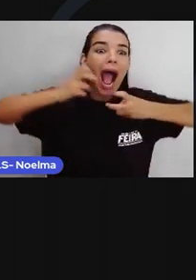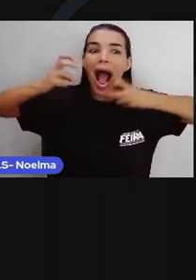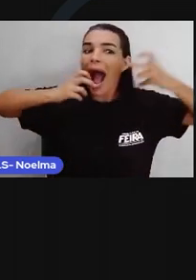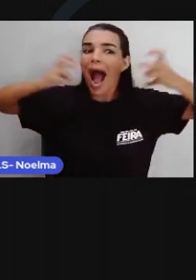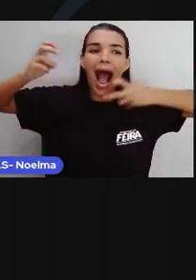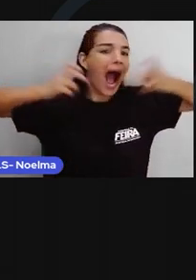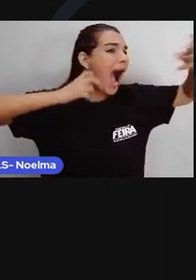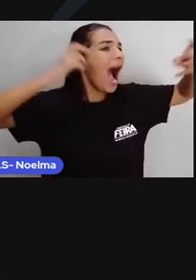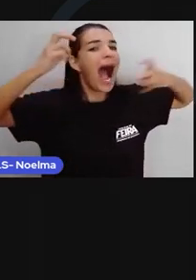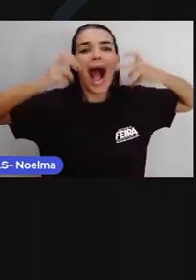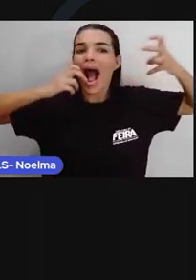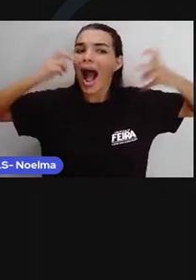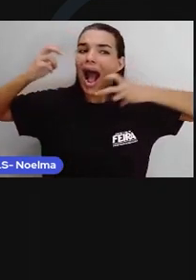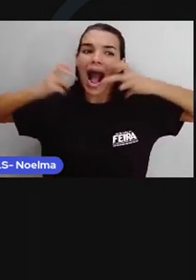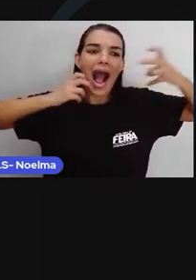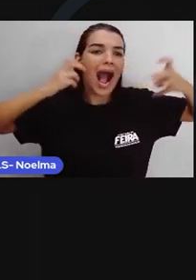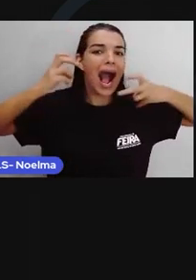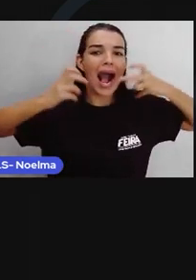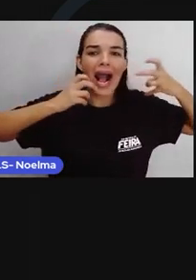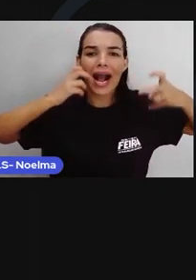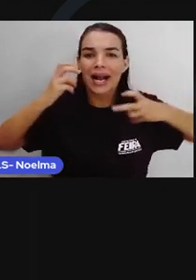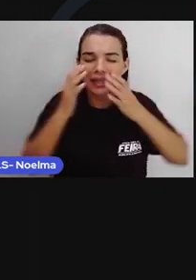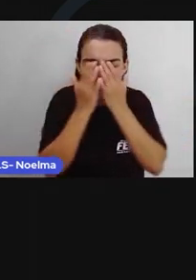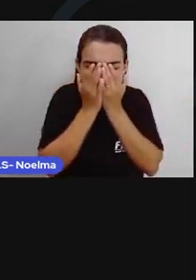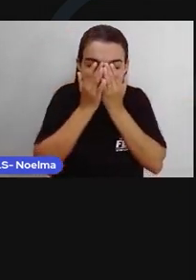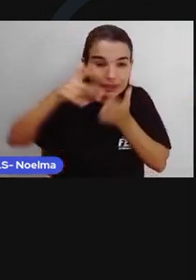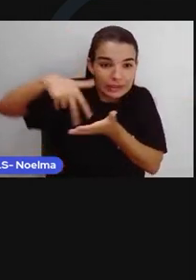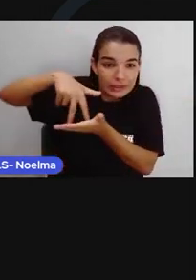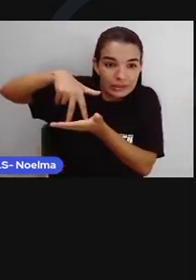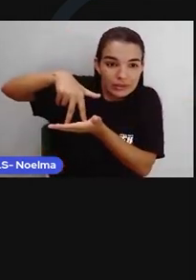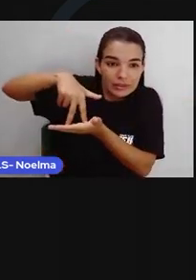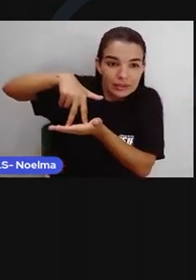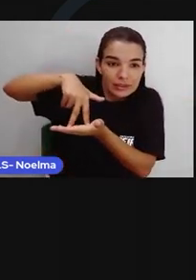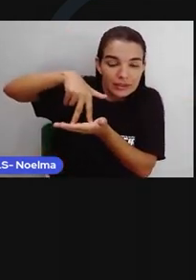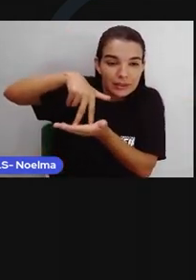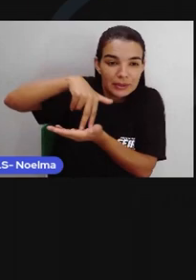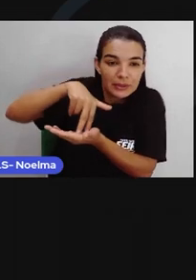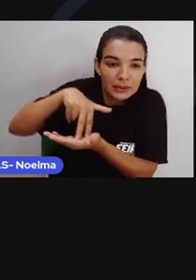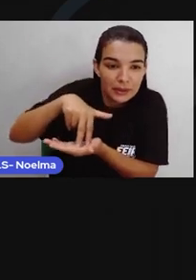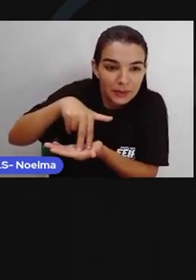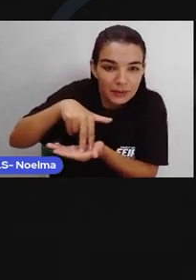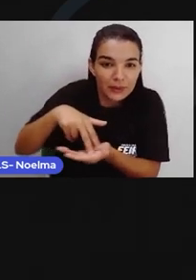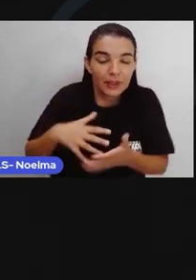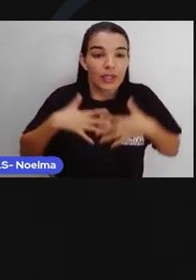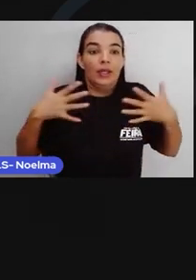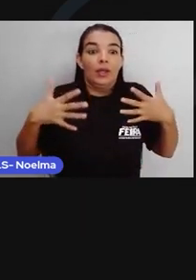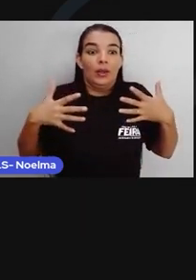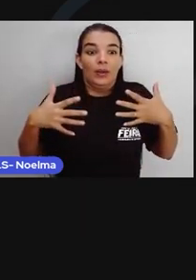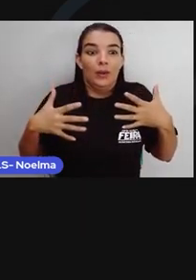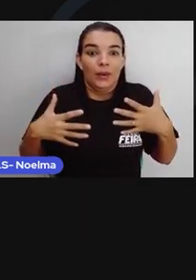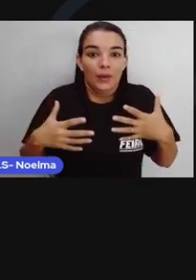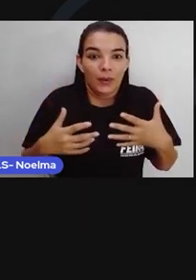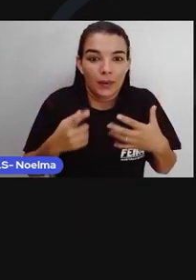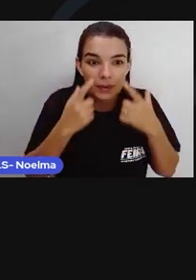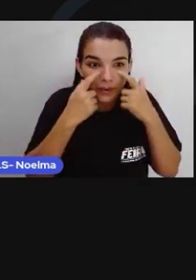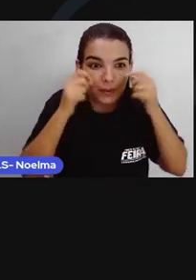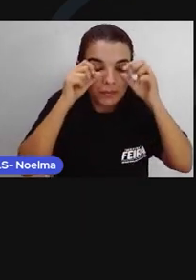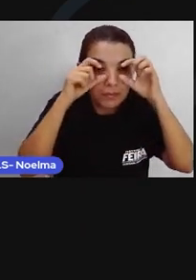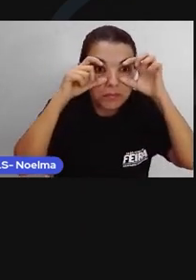paralisaram de medo. Suas pernas não saíam do lugar, tamanho foi o susto. Só se via os